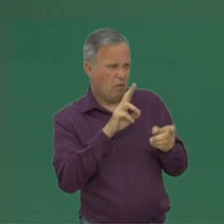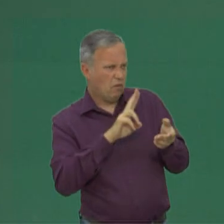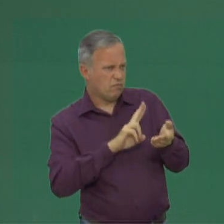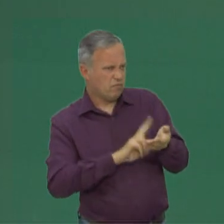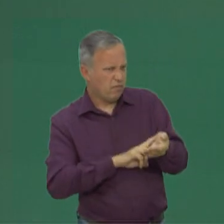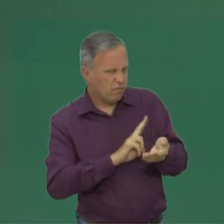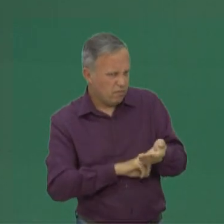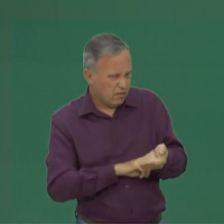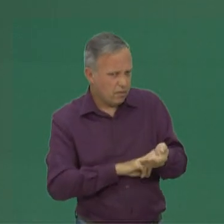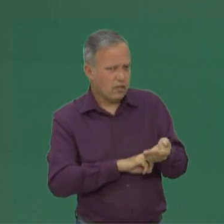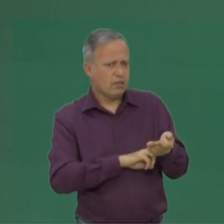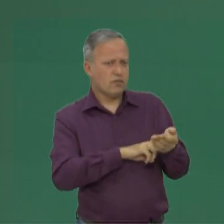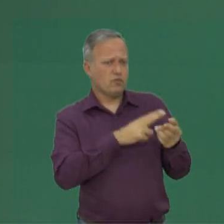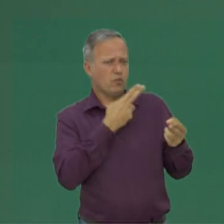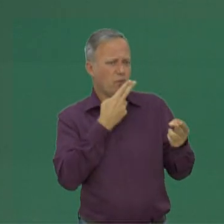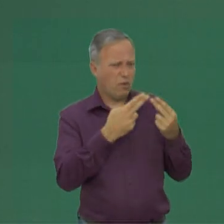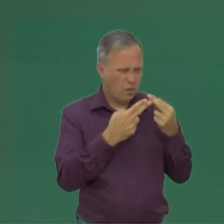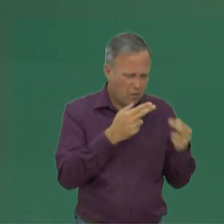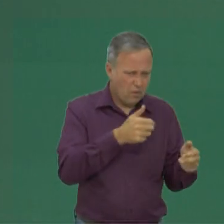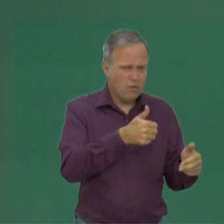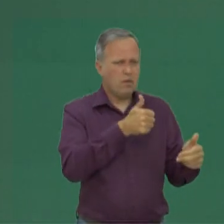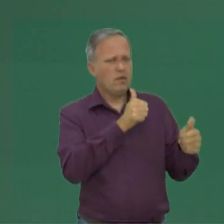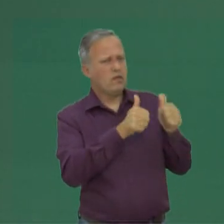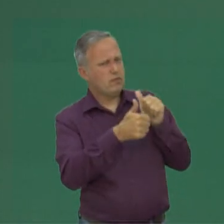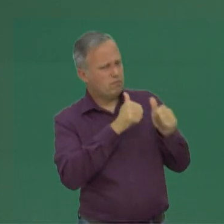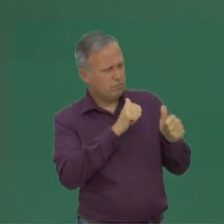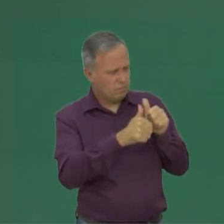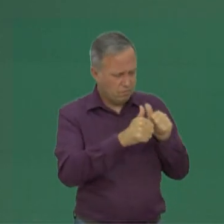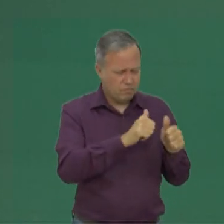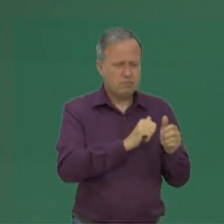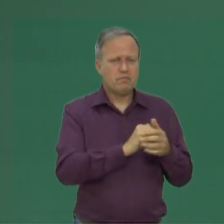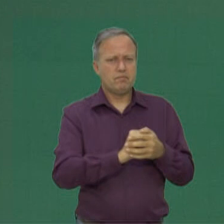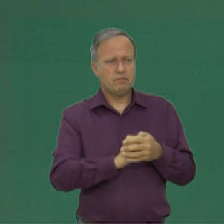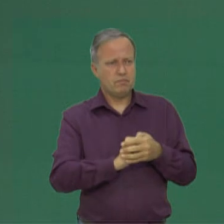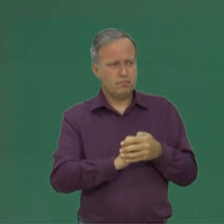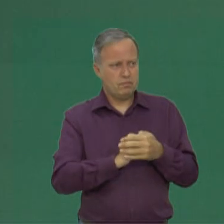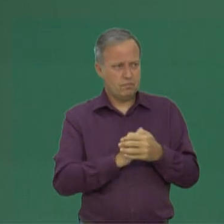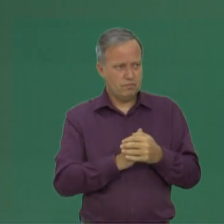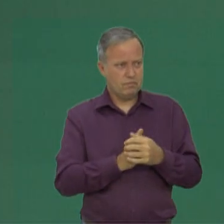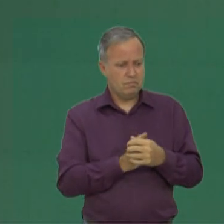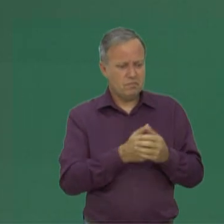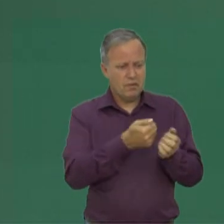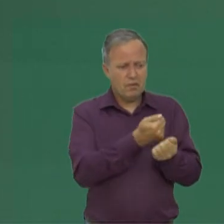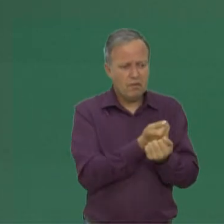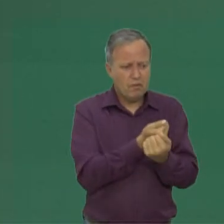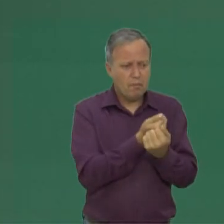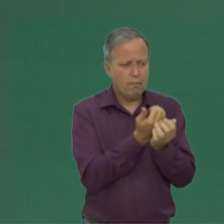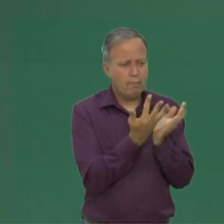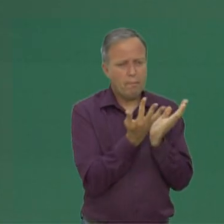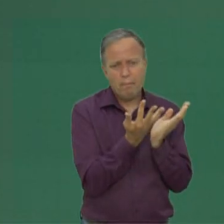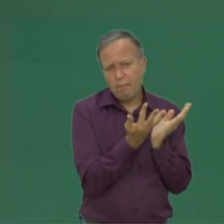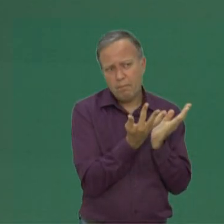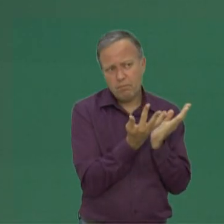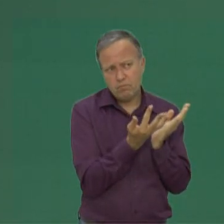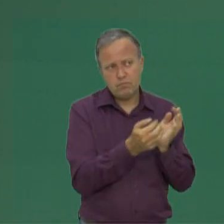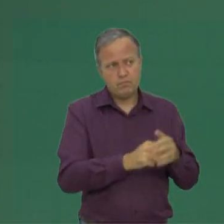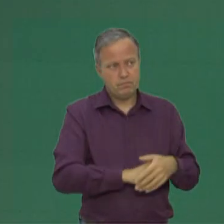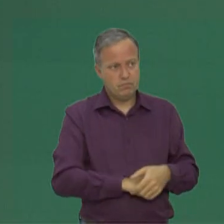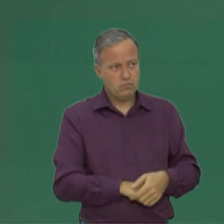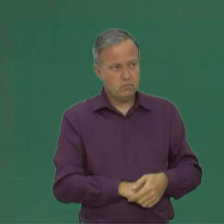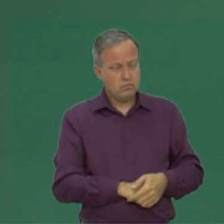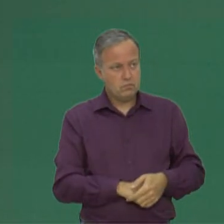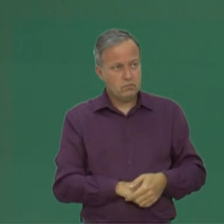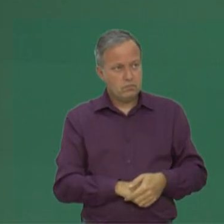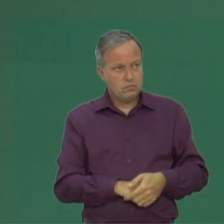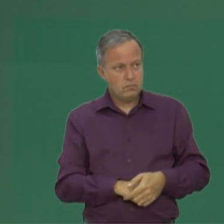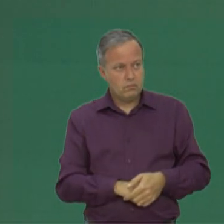vícios, né, relacionados aqui às bebidas, cigarros e o jogo de baralho.